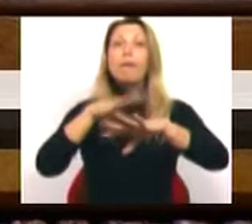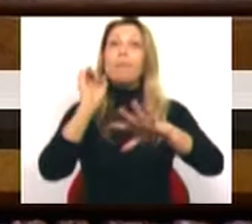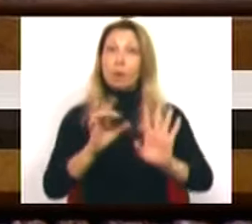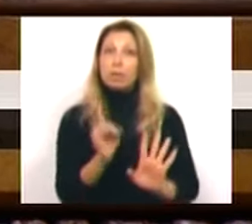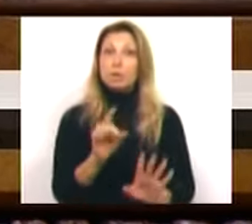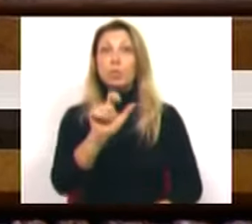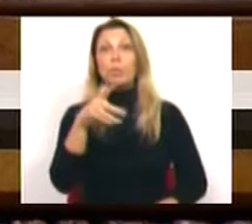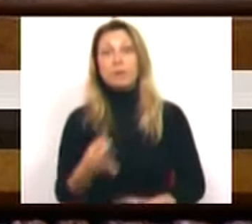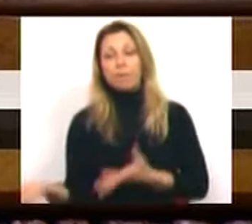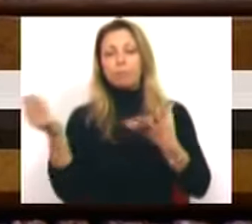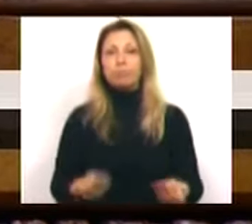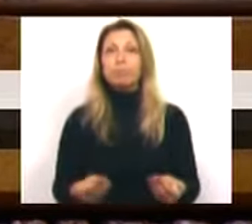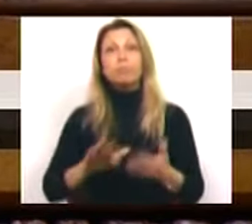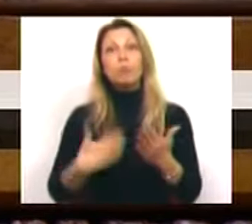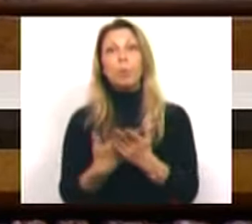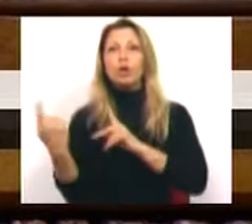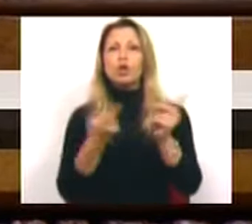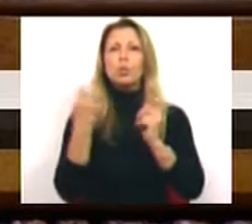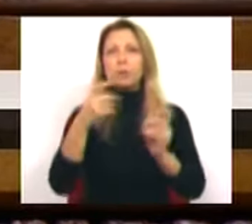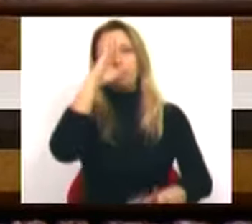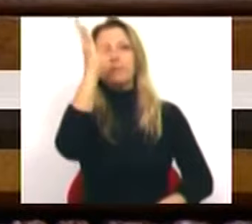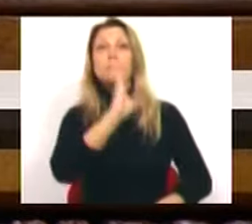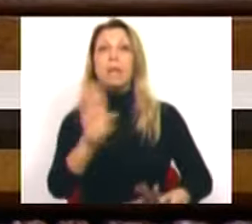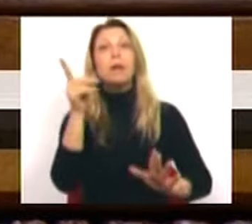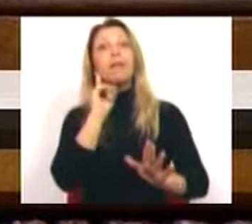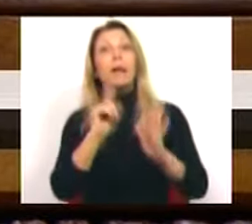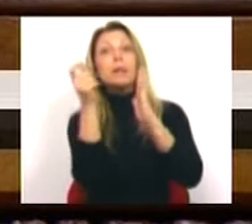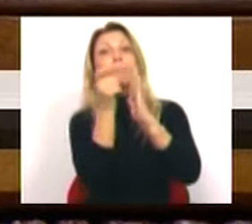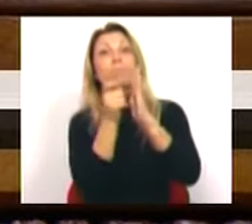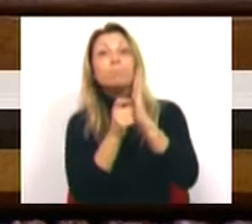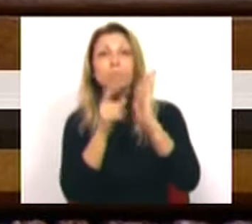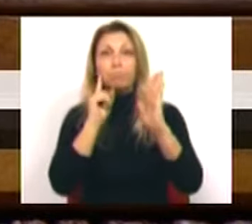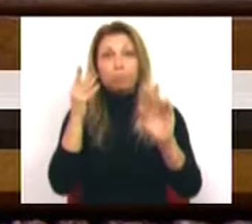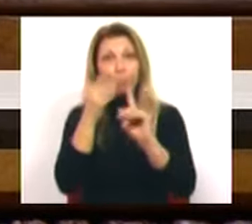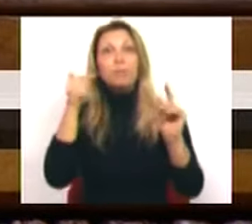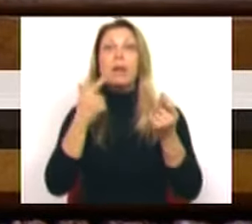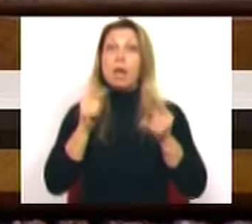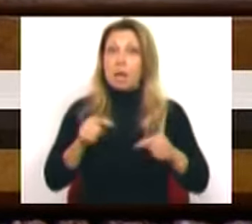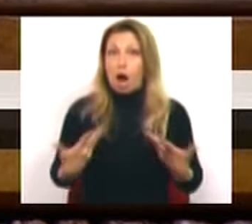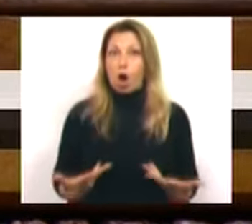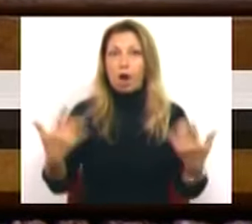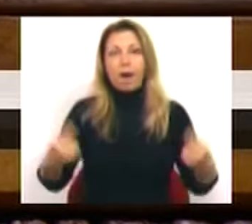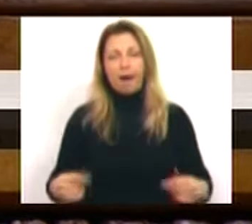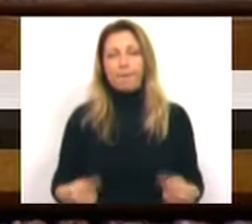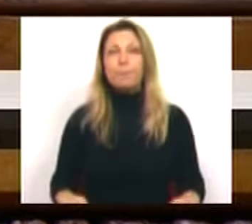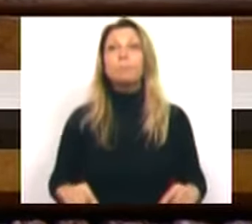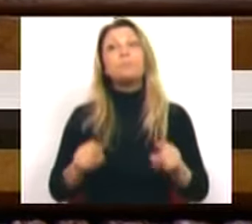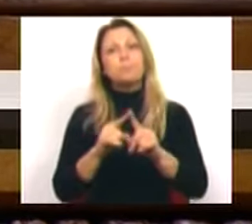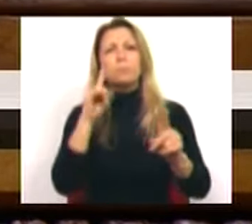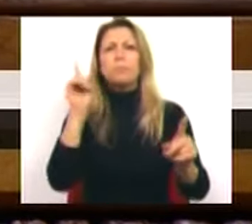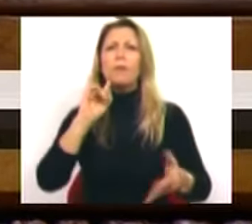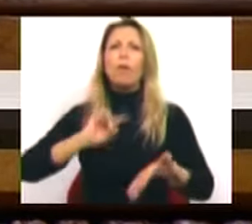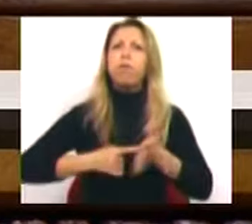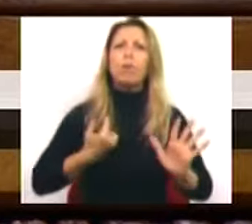esta proposta à discussão, consciente do calendário preciso que atravessamos. A vinculação é fundamental para a estabilização do